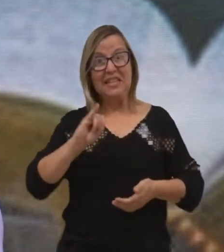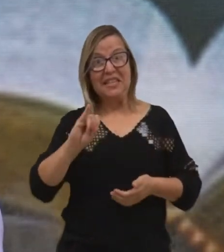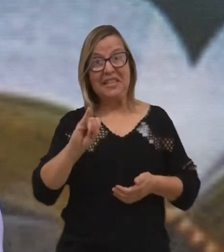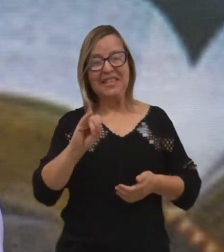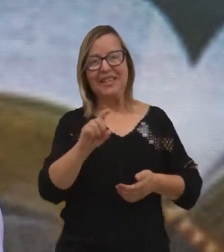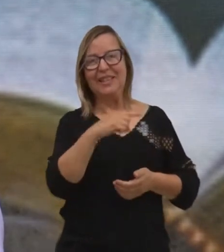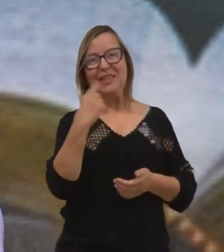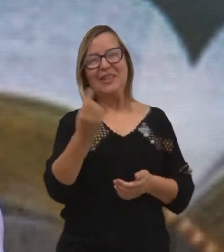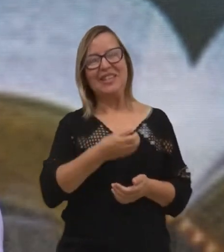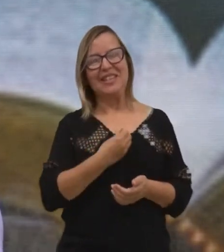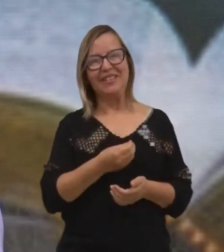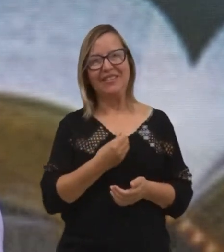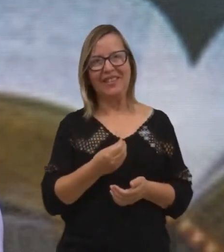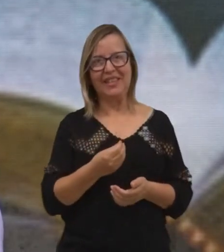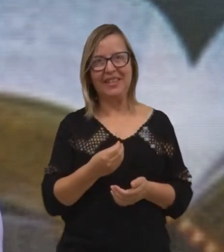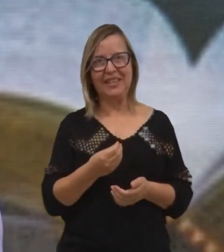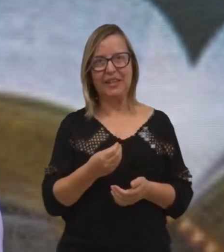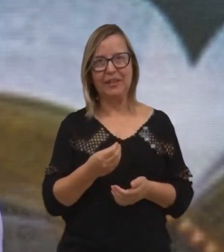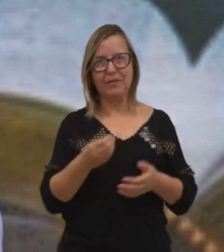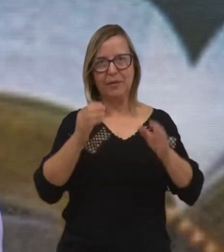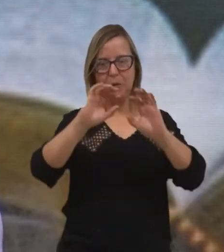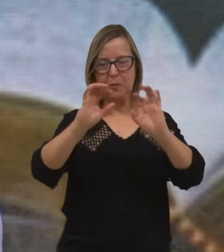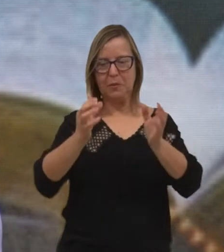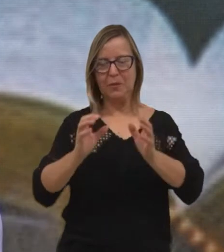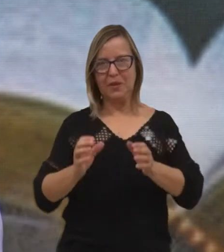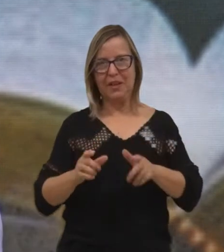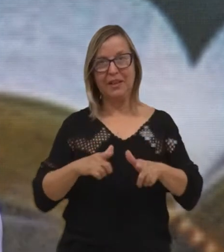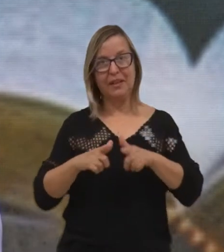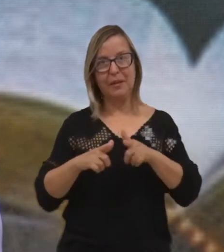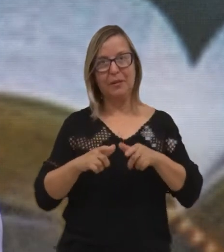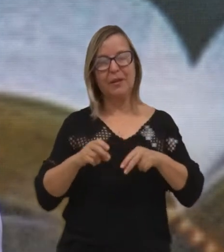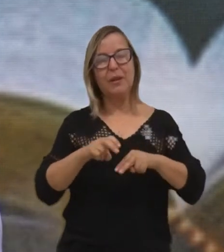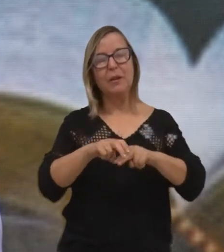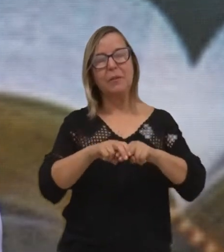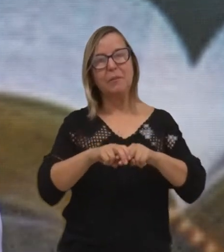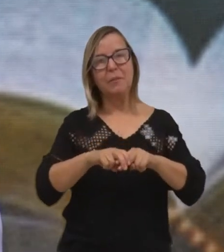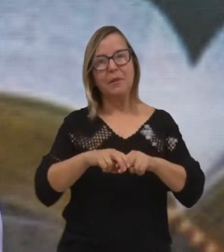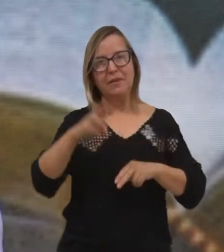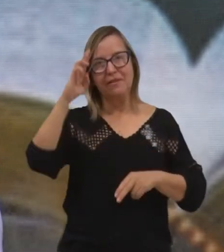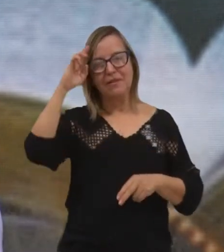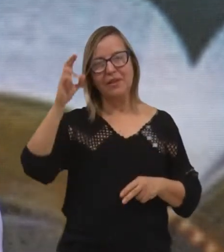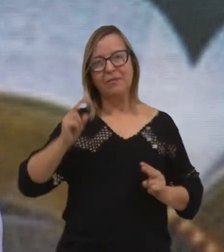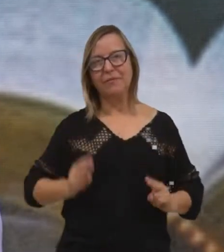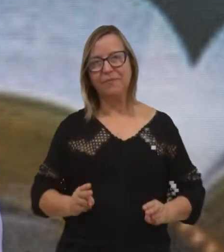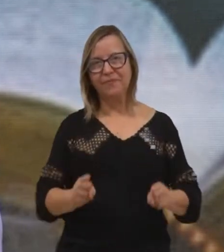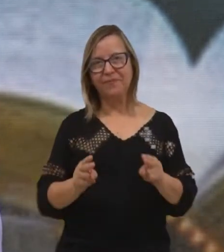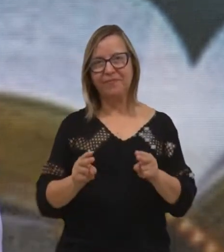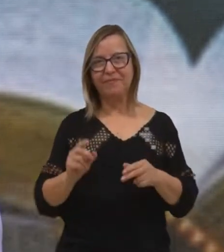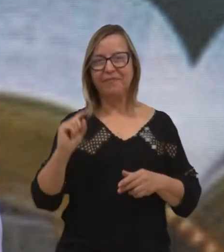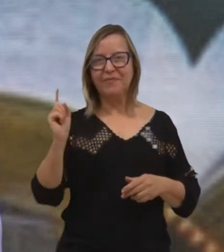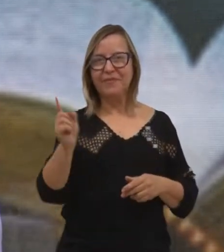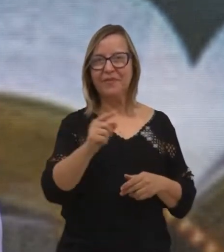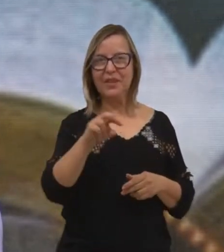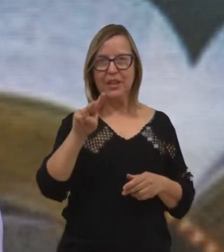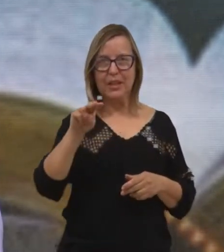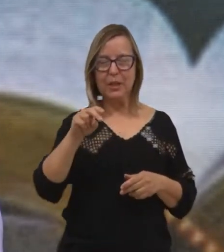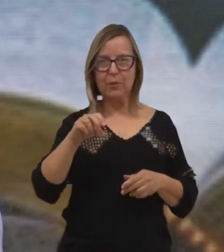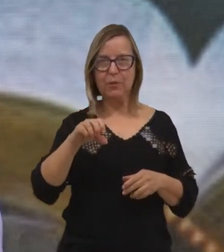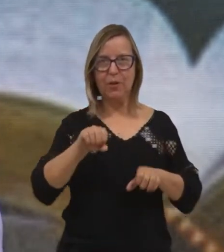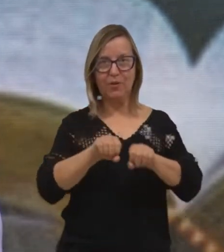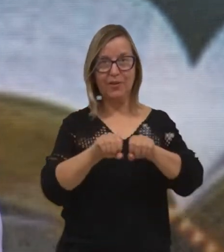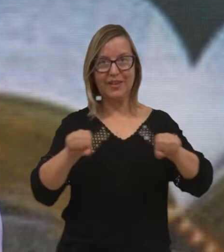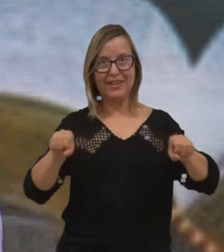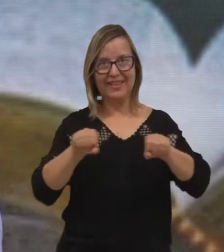vidas forem moldadas e trabalhadas pelo Senhor continuamente, nós seremos esse canal